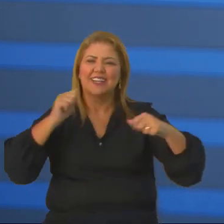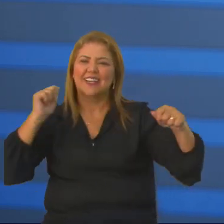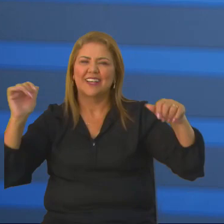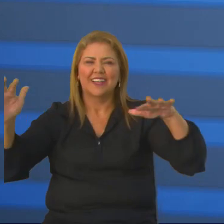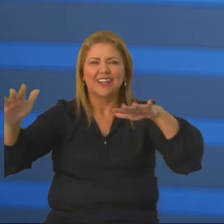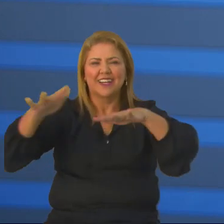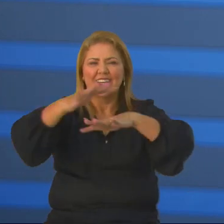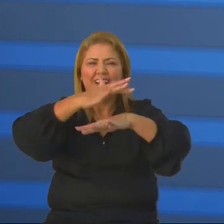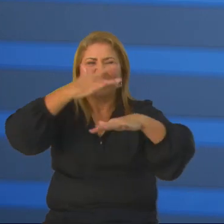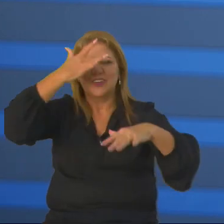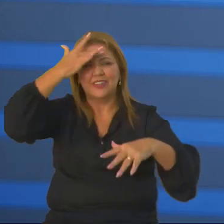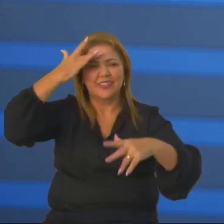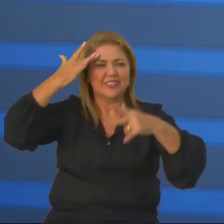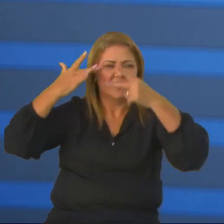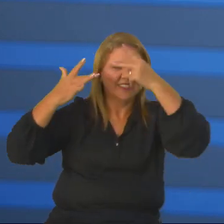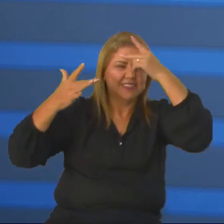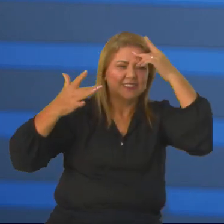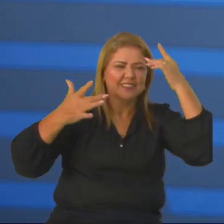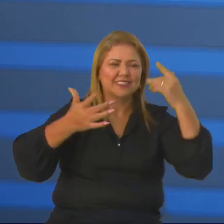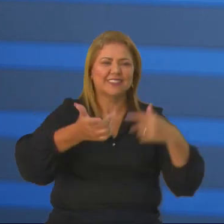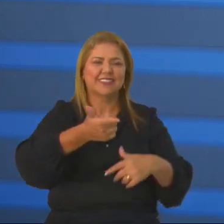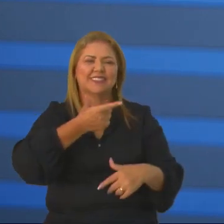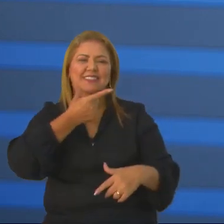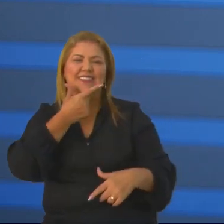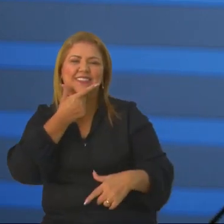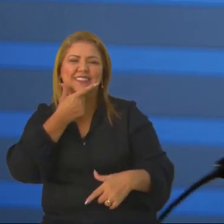vai sorrir.